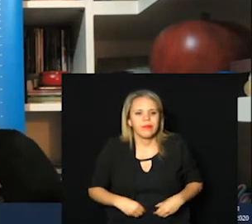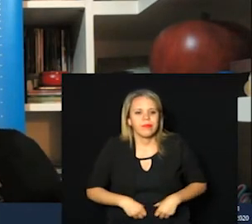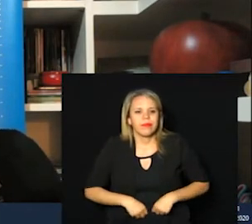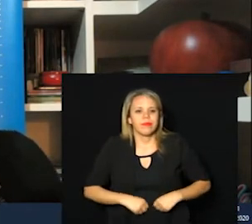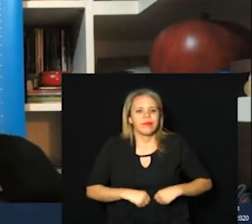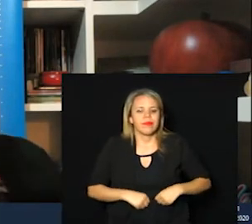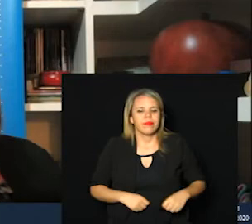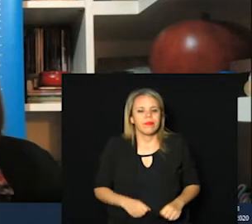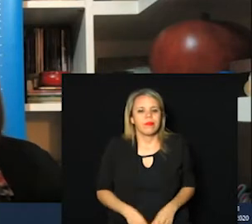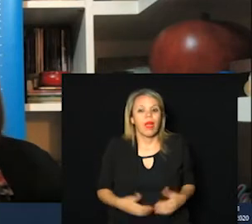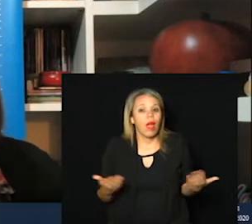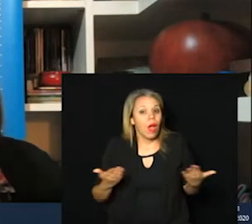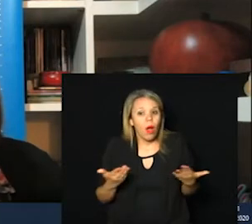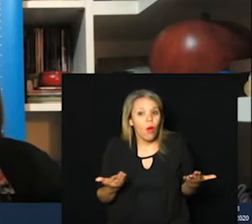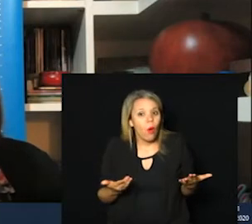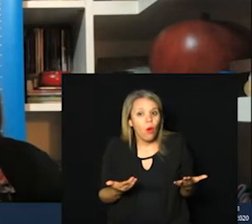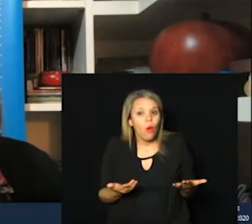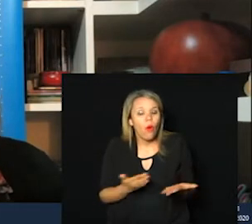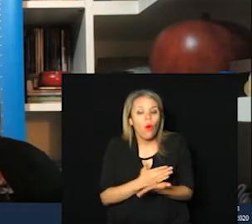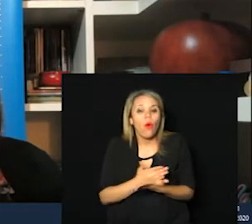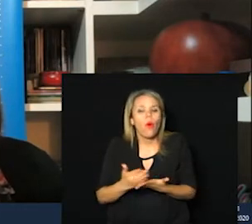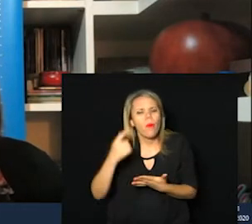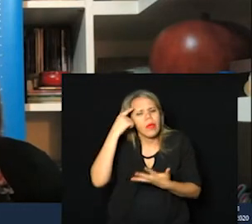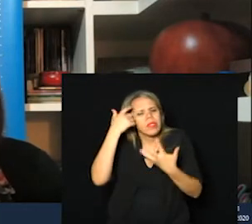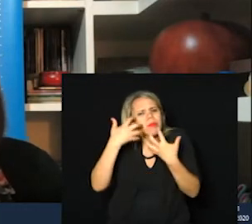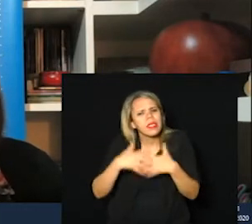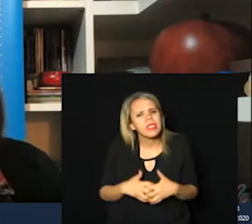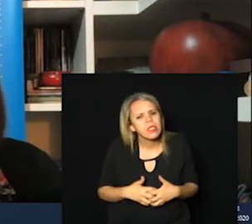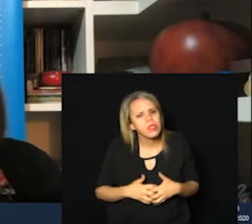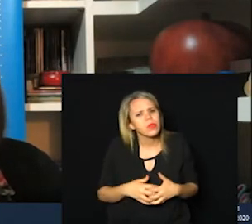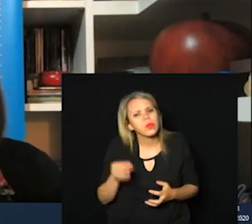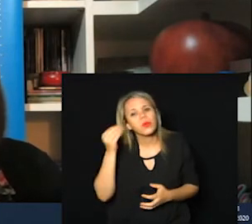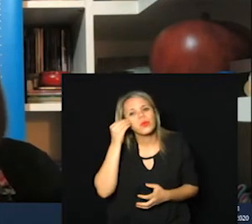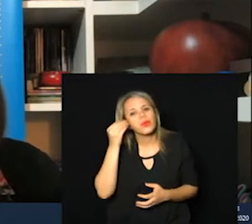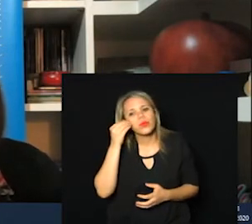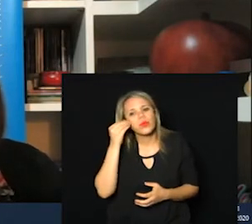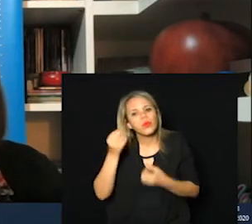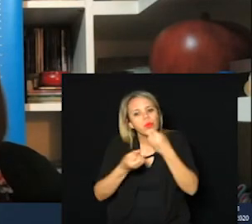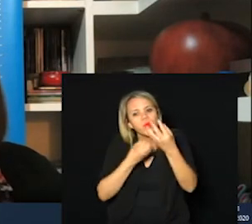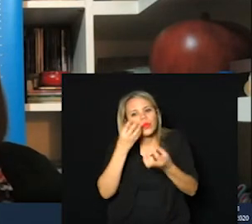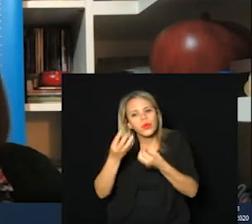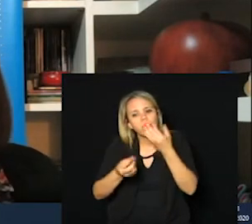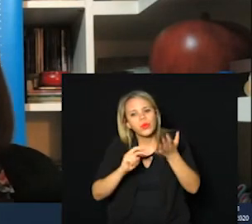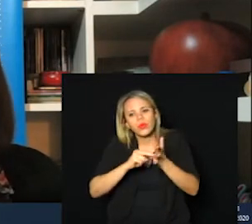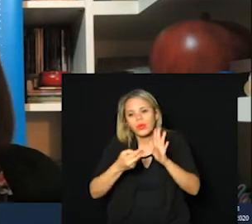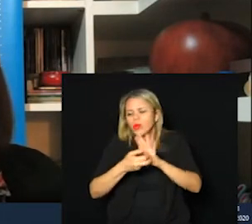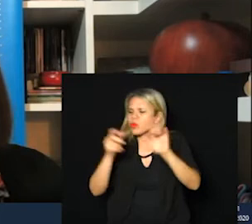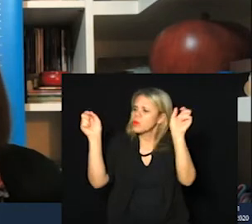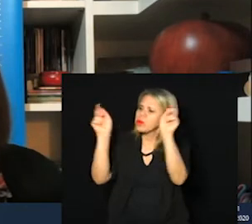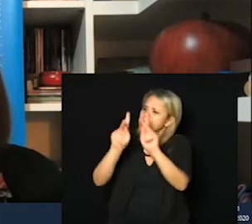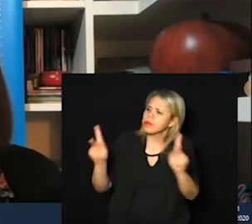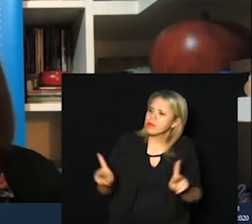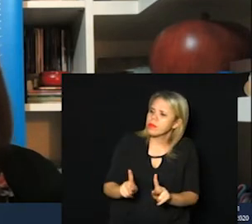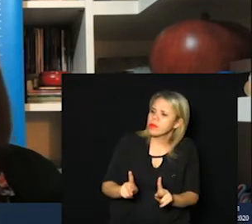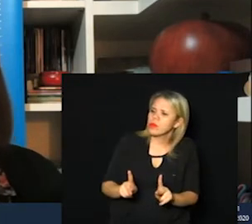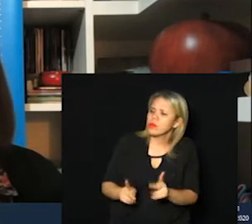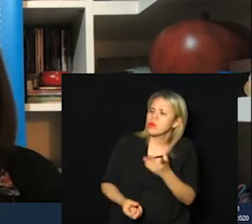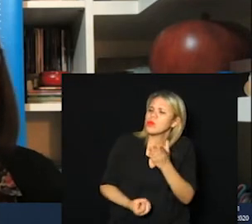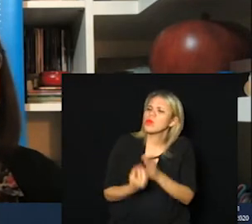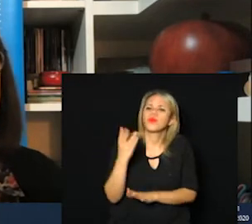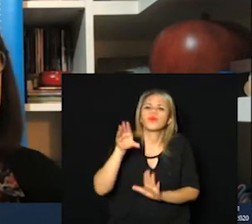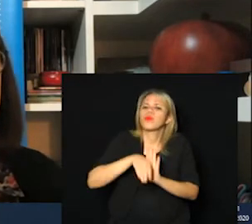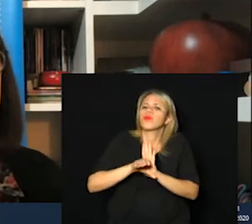Esta palavra, né, eu começo pensando um pouquinho, tentando dizer o que para mim significa paz e de onde me vem esse